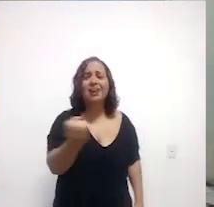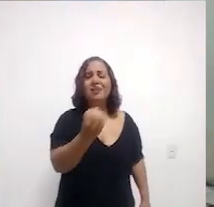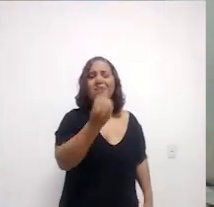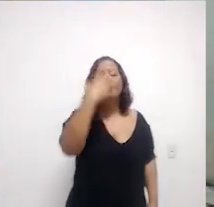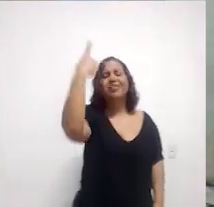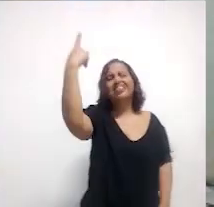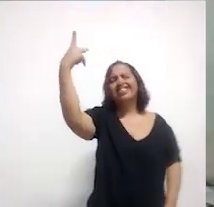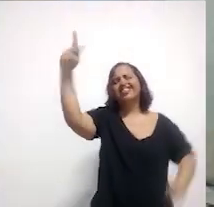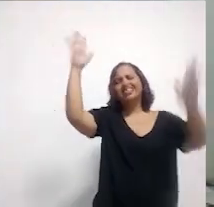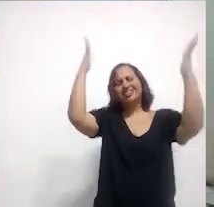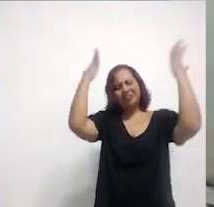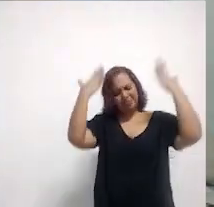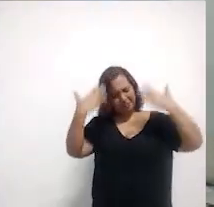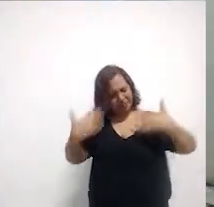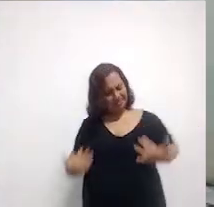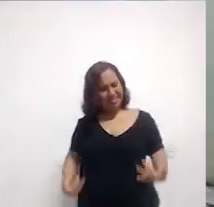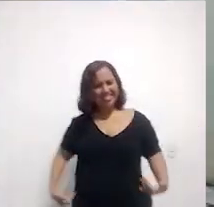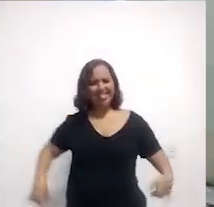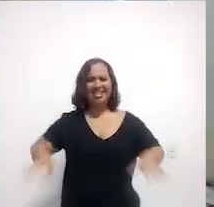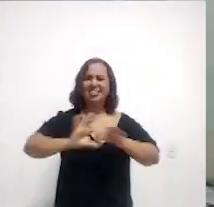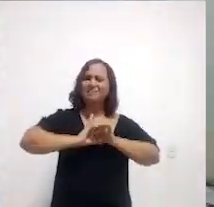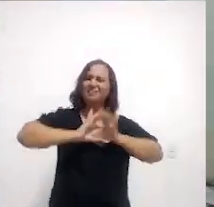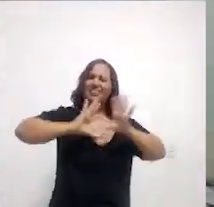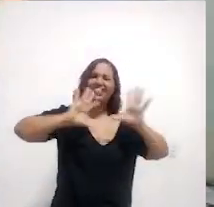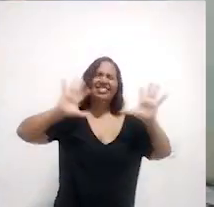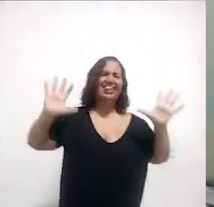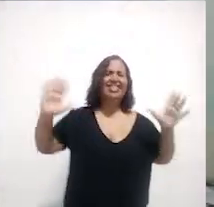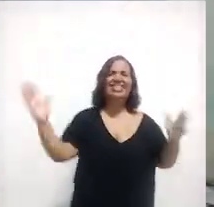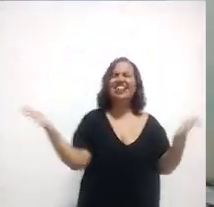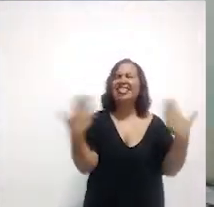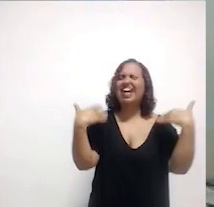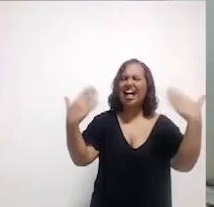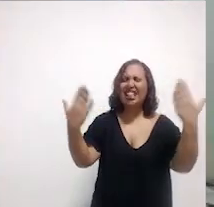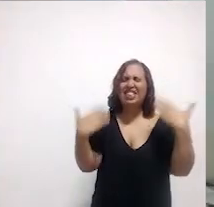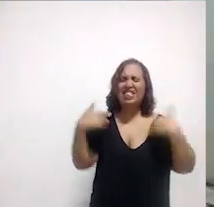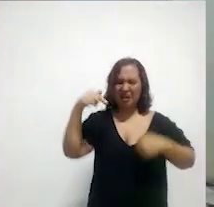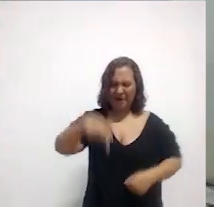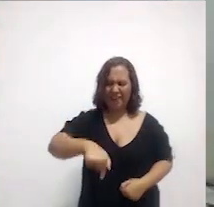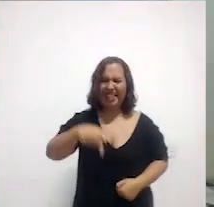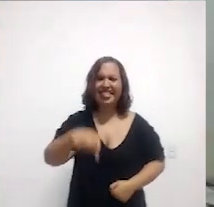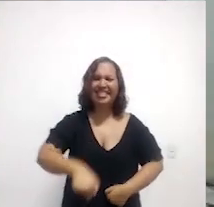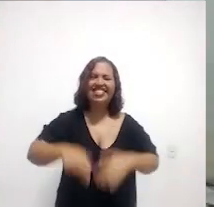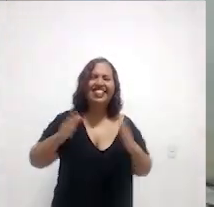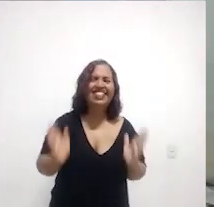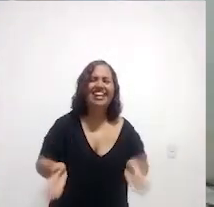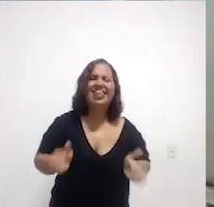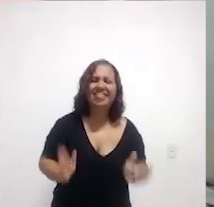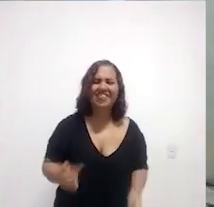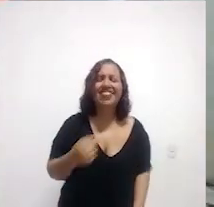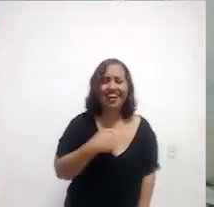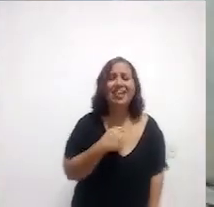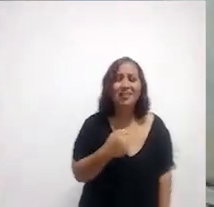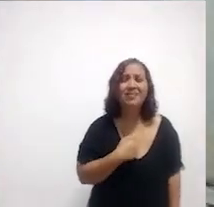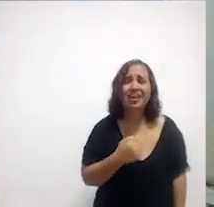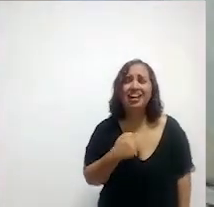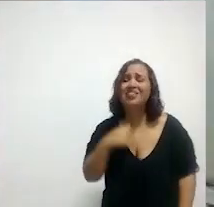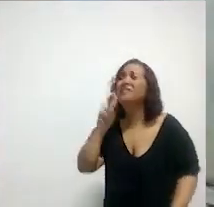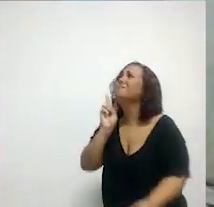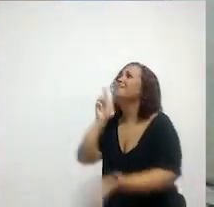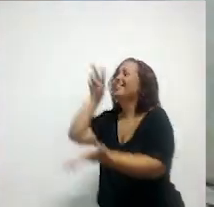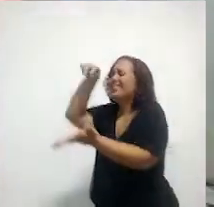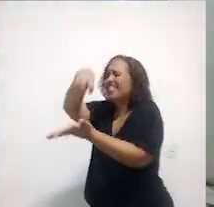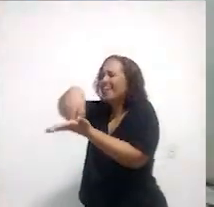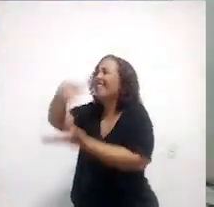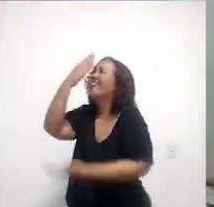bondade libertas meu ser no calor desse lugar. Eu